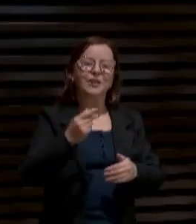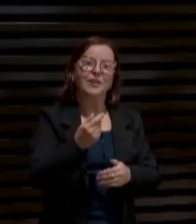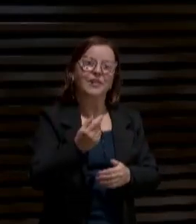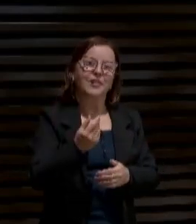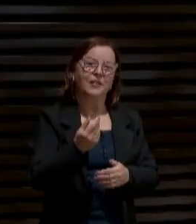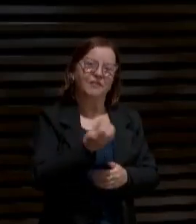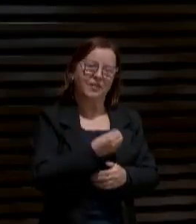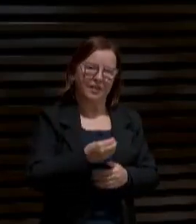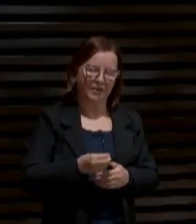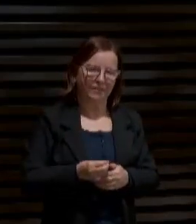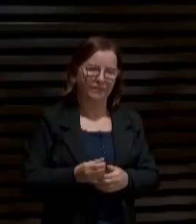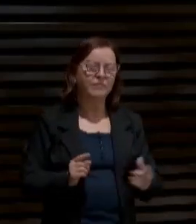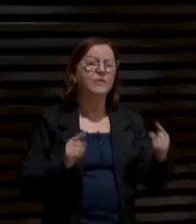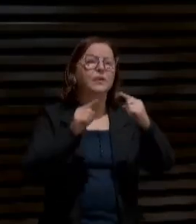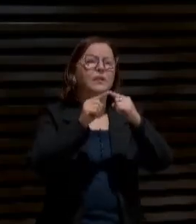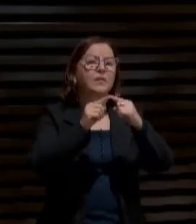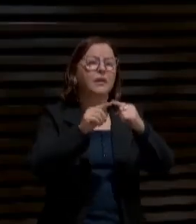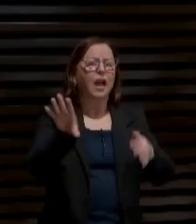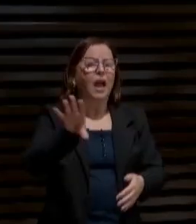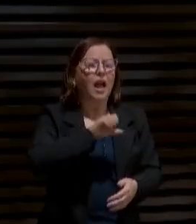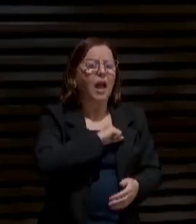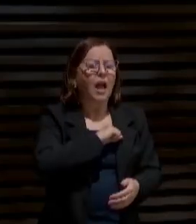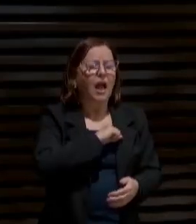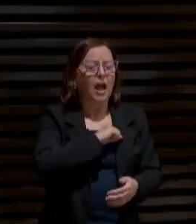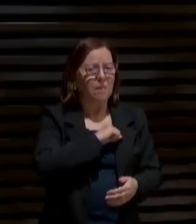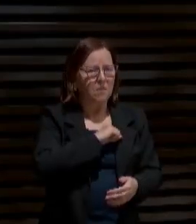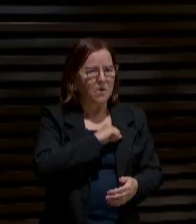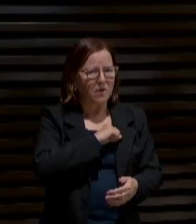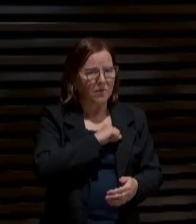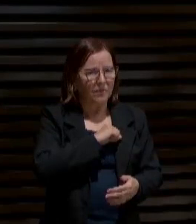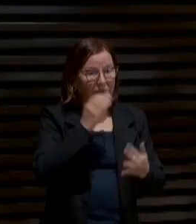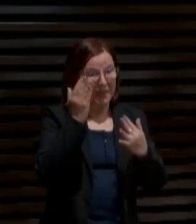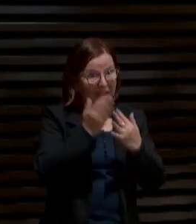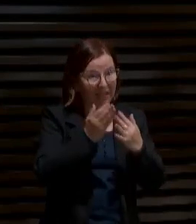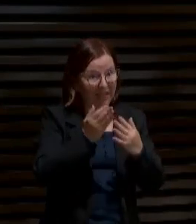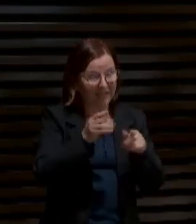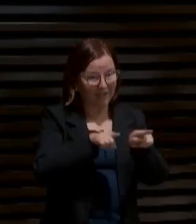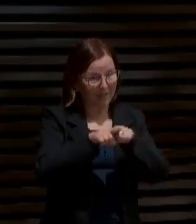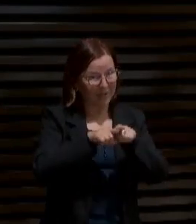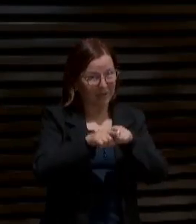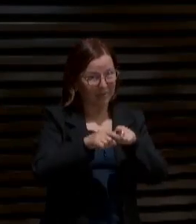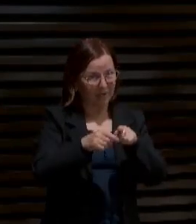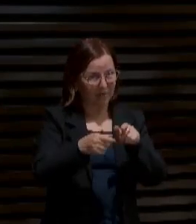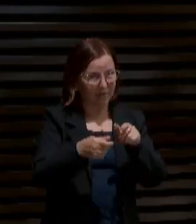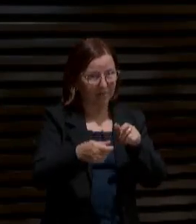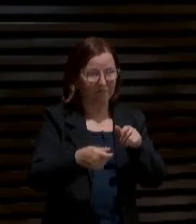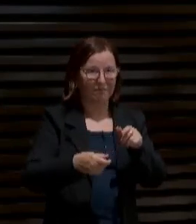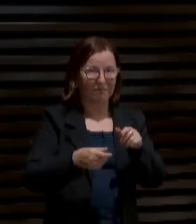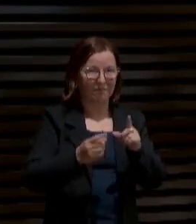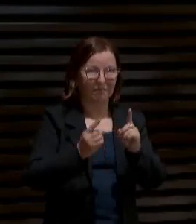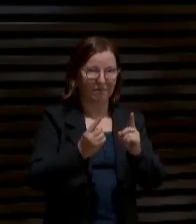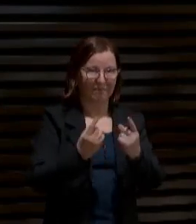entre os irmãos por está precisando de conviver Ah mas eu não gosto do Maurício aprende a conviver com ele você vai ver que a gente